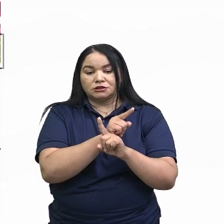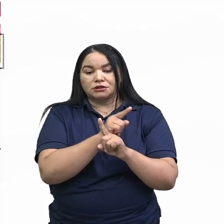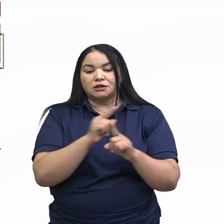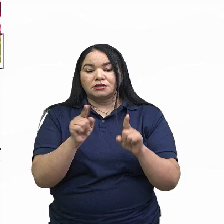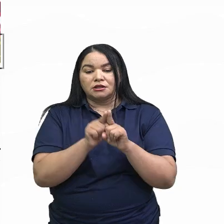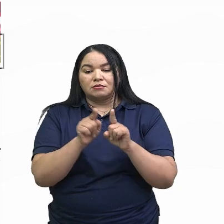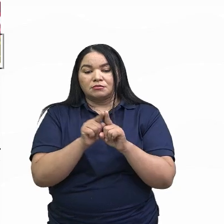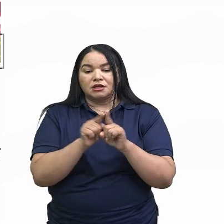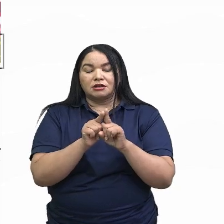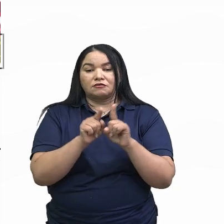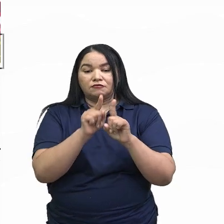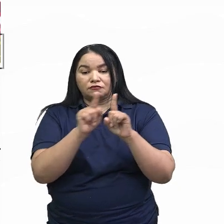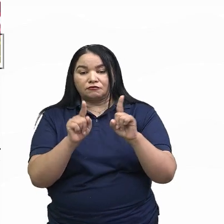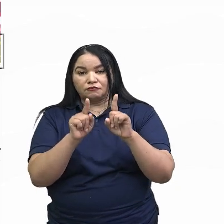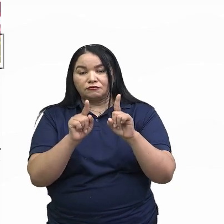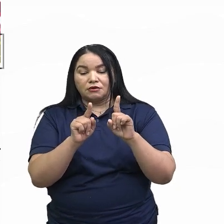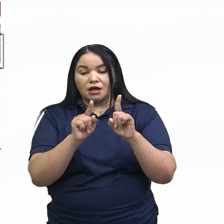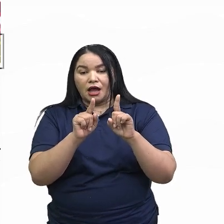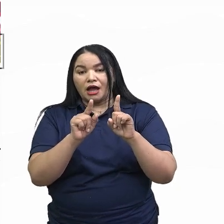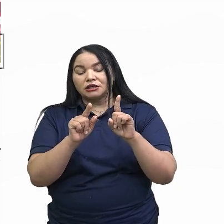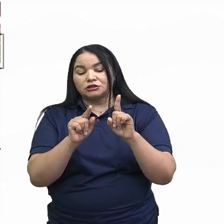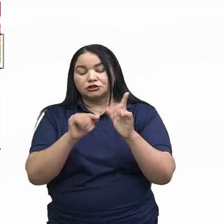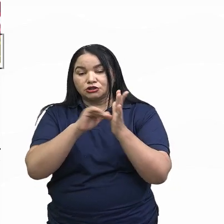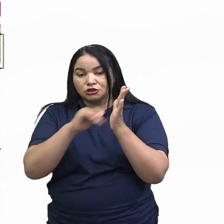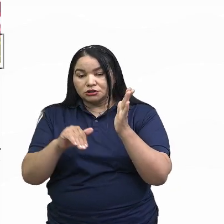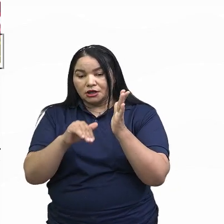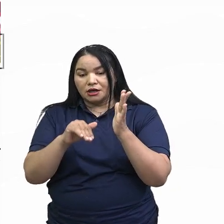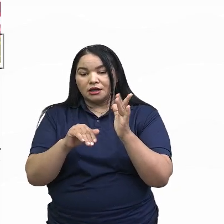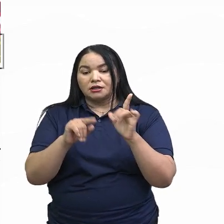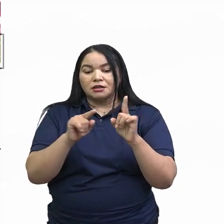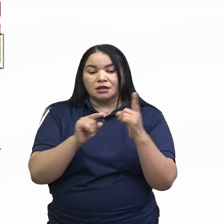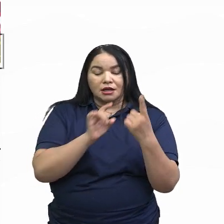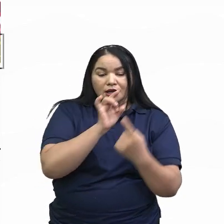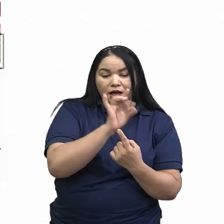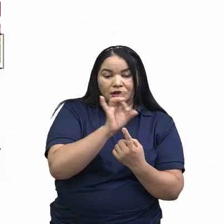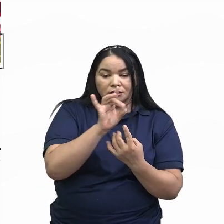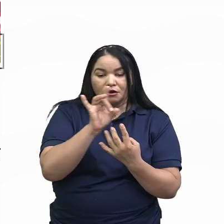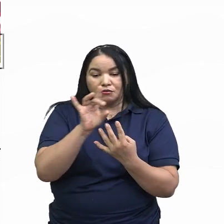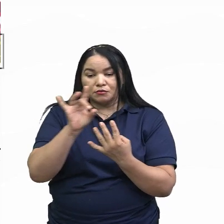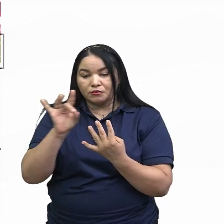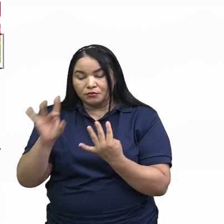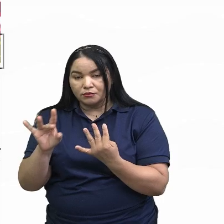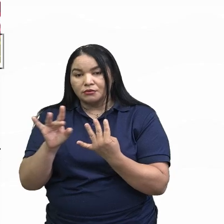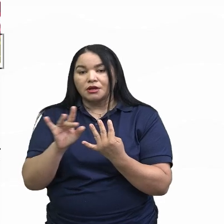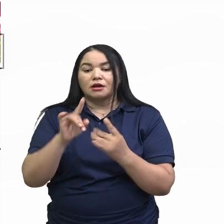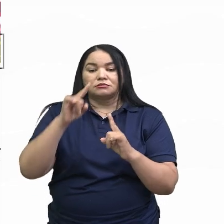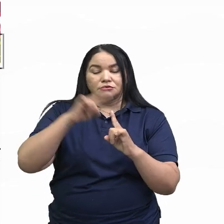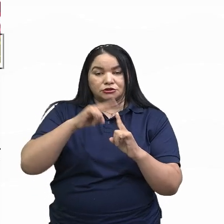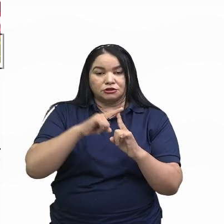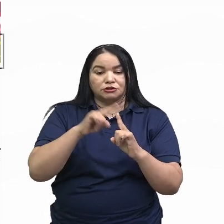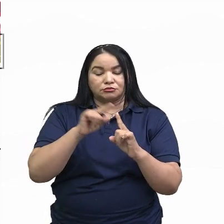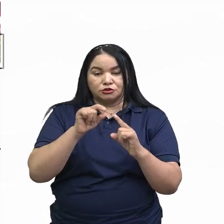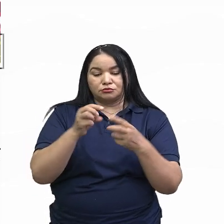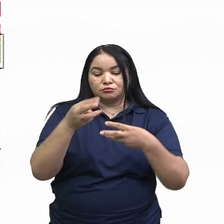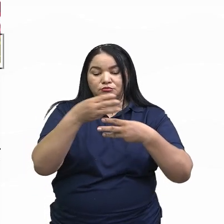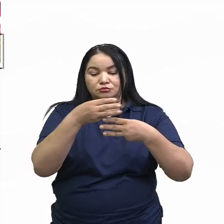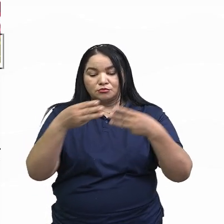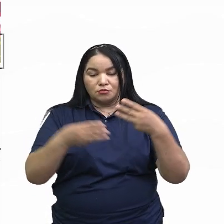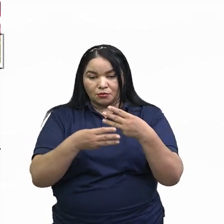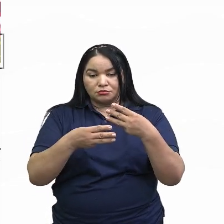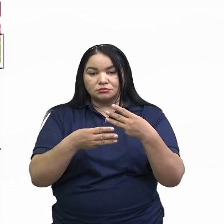a deleção vai deletar uma parte, né? Então, cada um deles é um tipo de mutação estrutural. E aí, para a